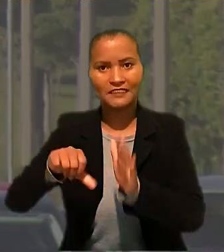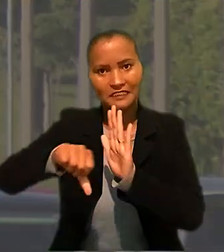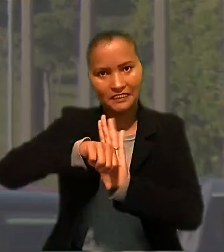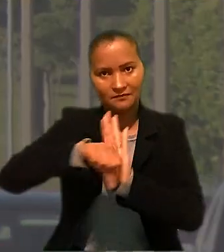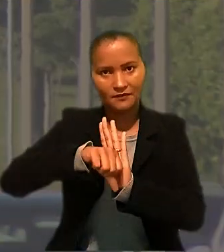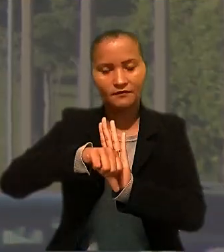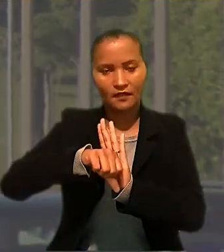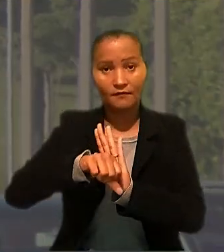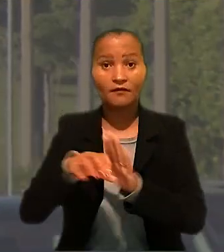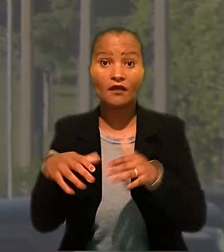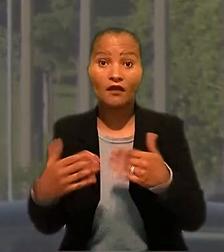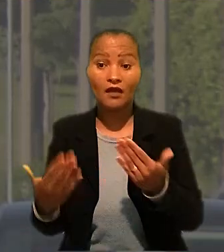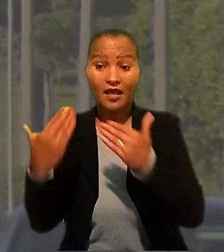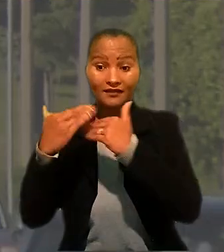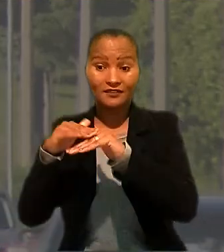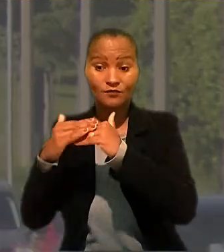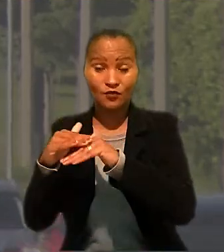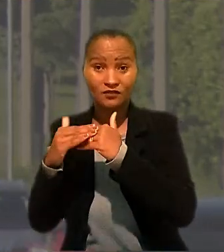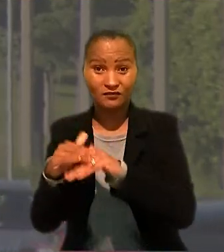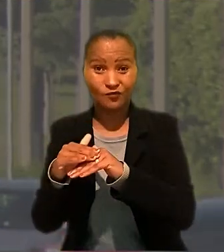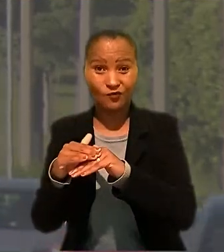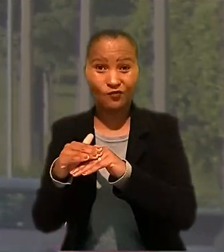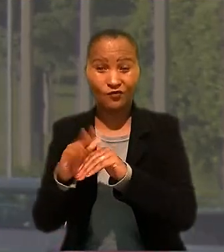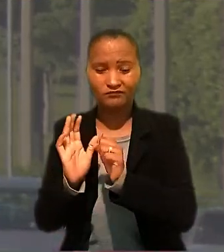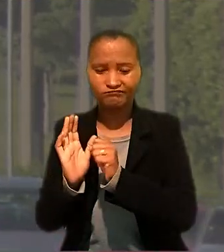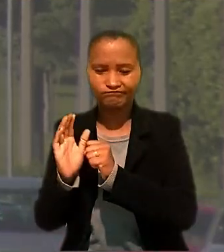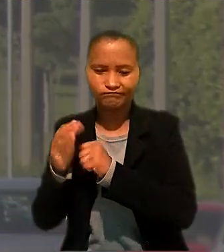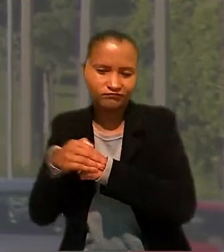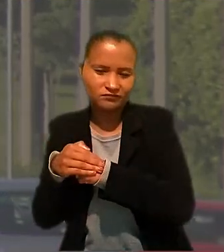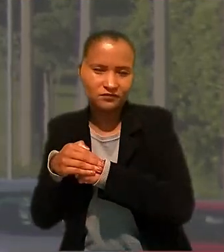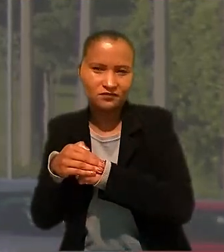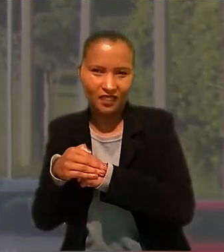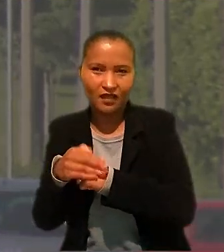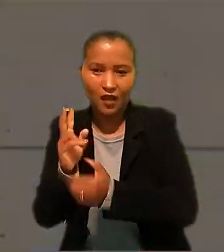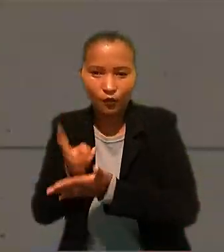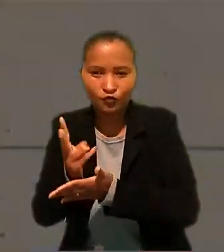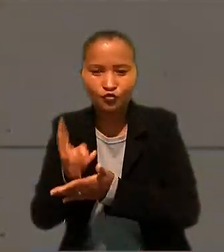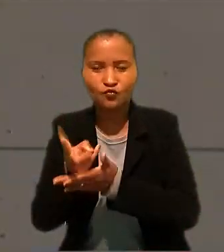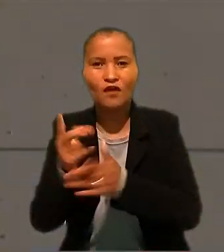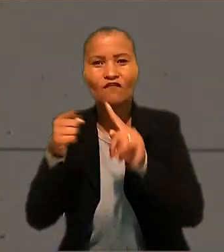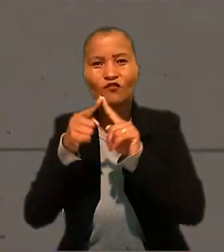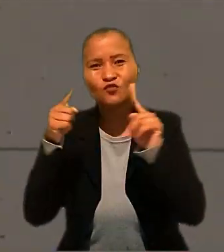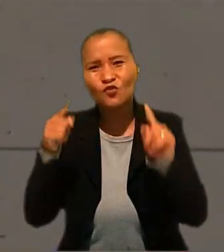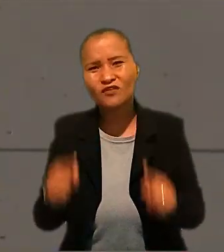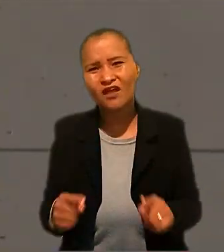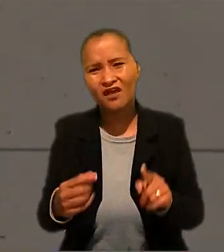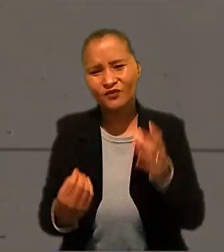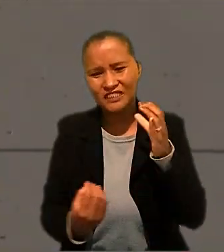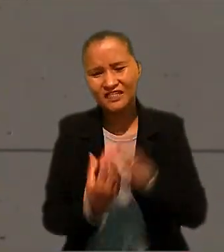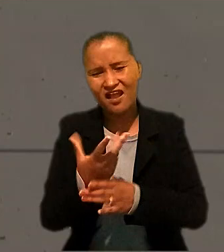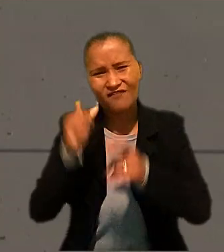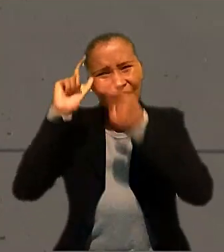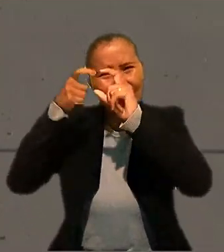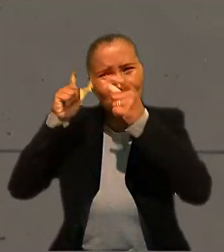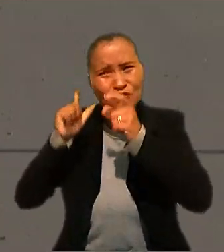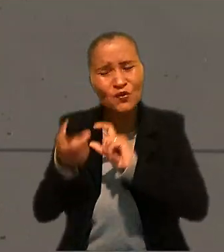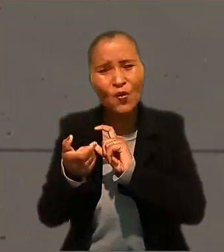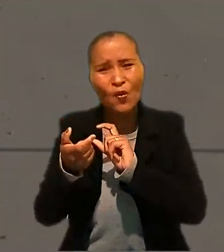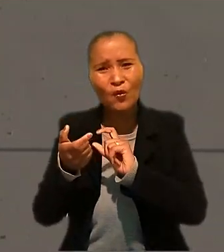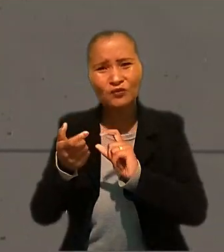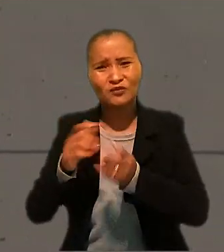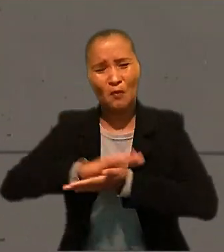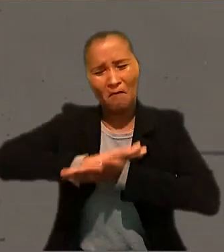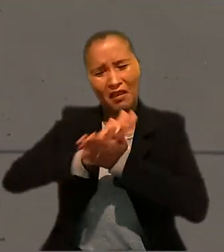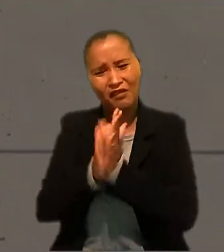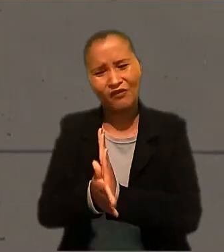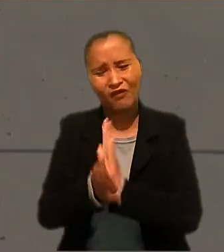De acordo com a decisão, a transportadora foi omissa ao manter no quadro funcional um profissional que causava transtornos e humilhações